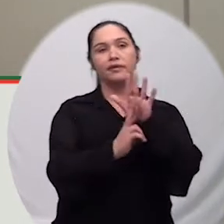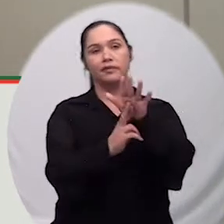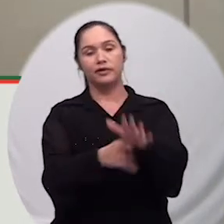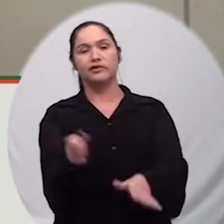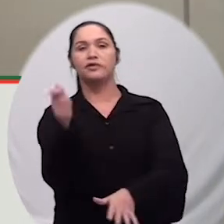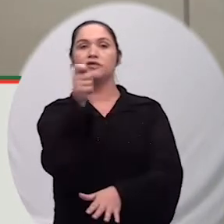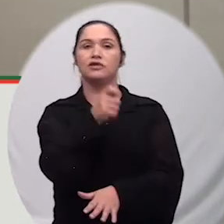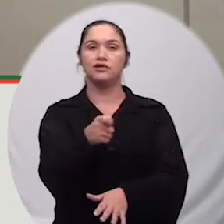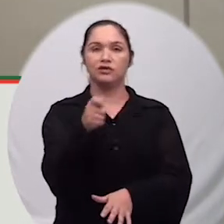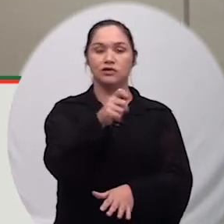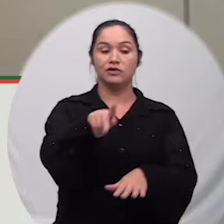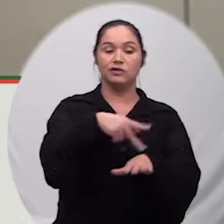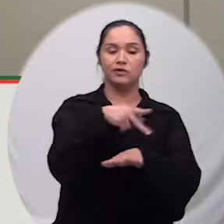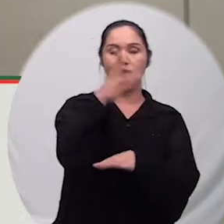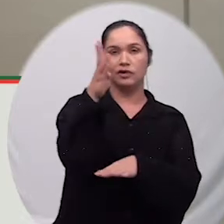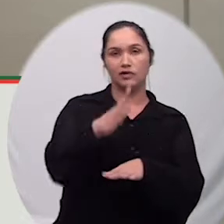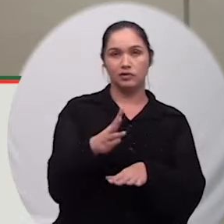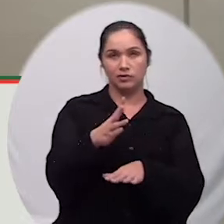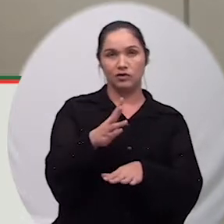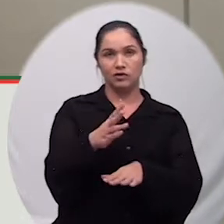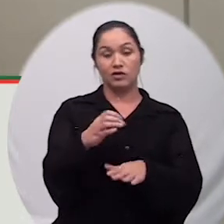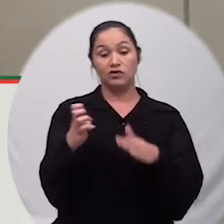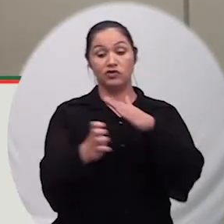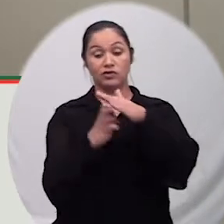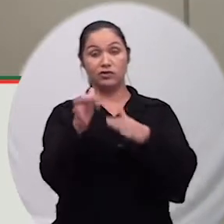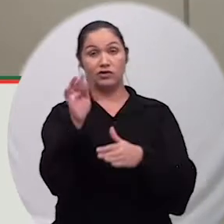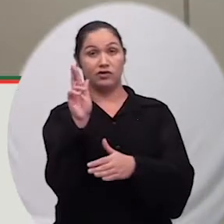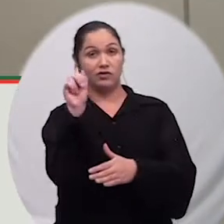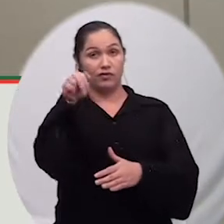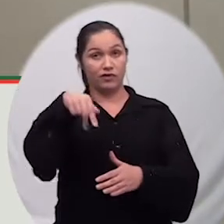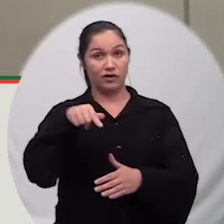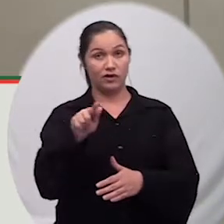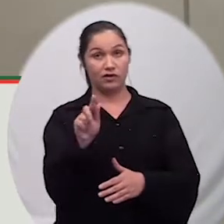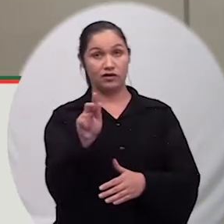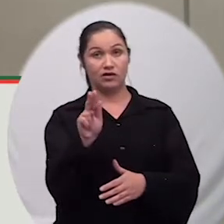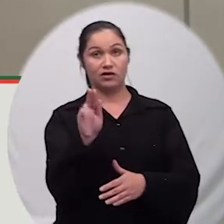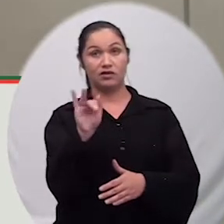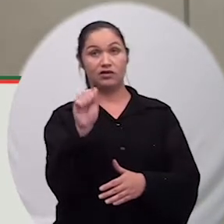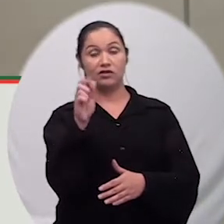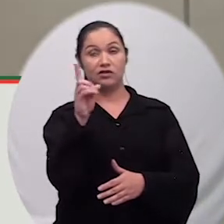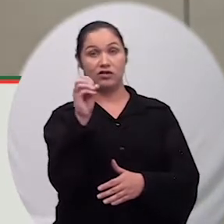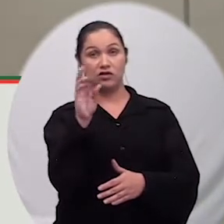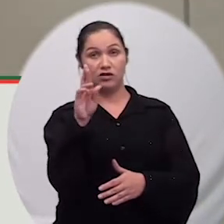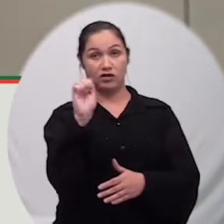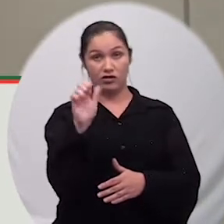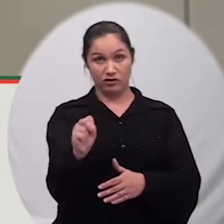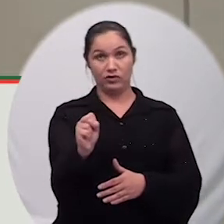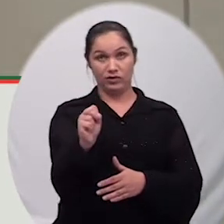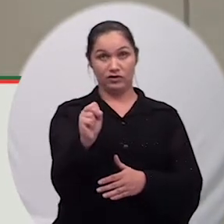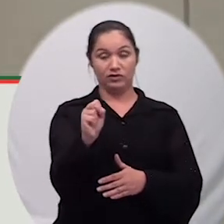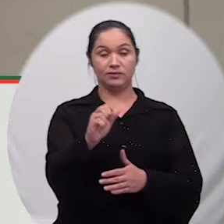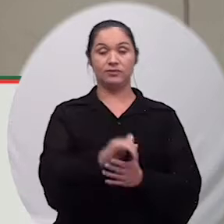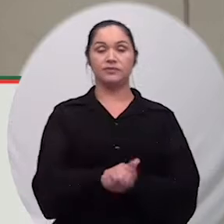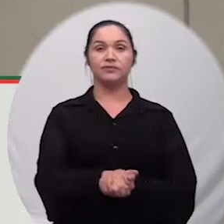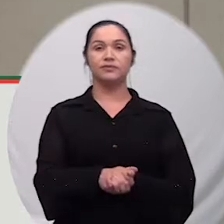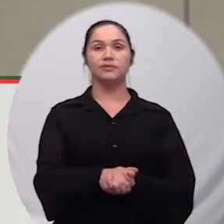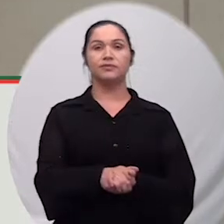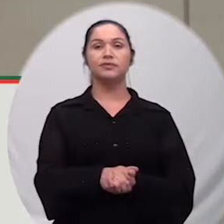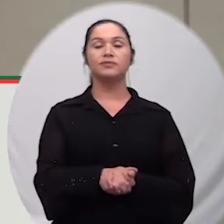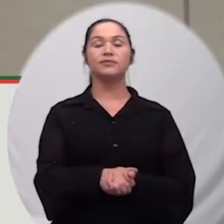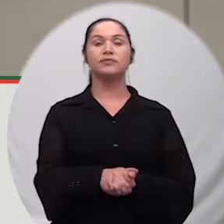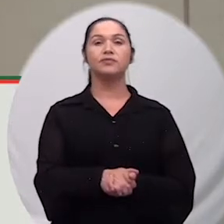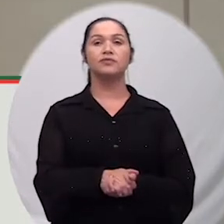Brasileira das Empresas Franqueadoras, que é aqui da cidade de Criciúma, ele é vice-presidente da Associação